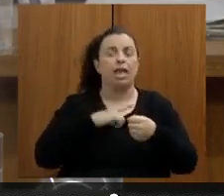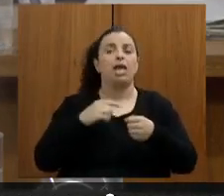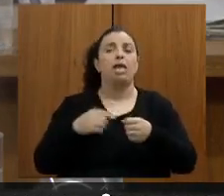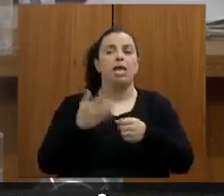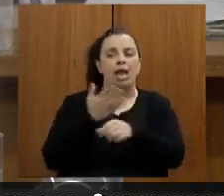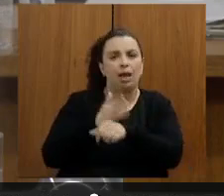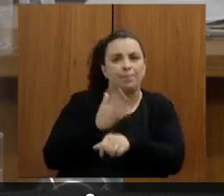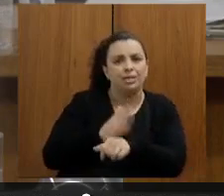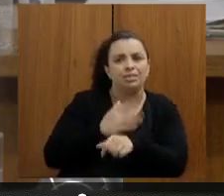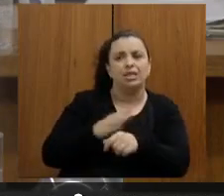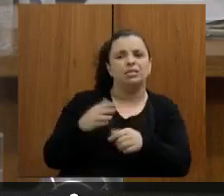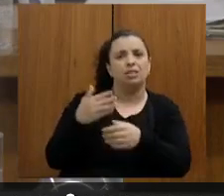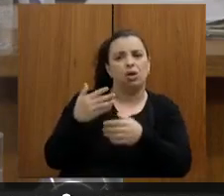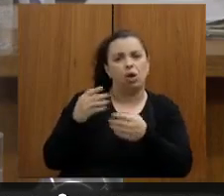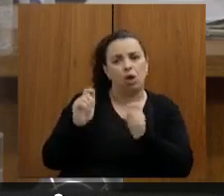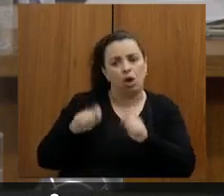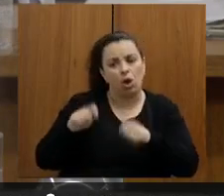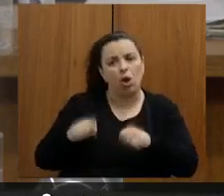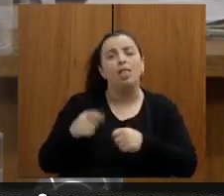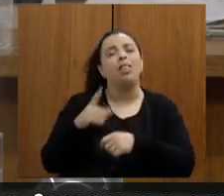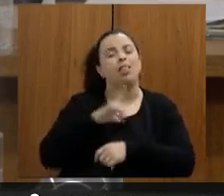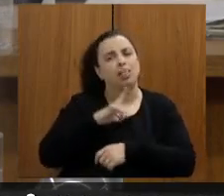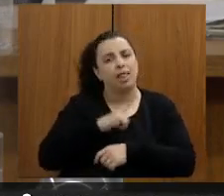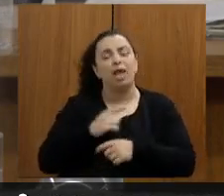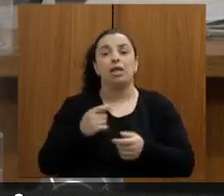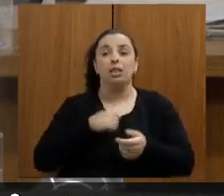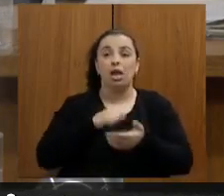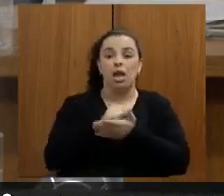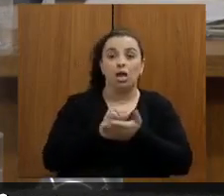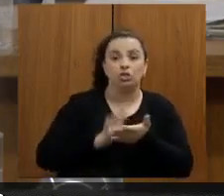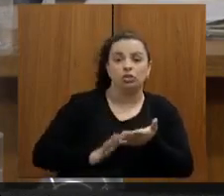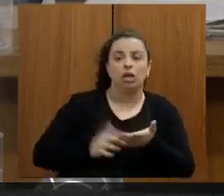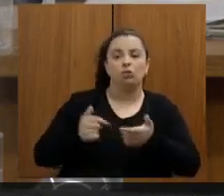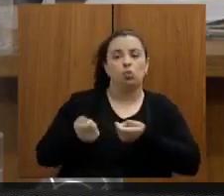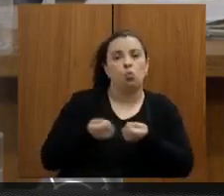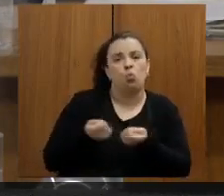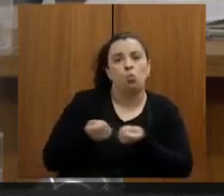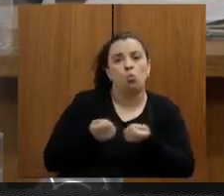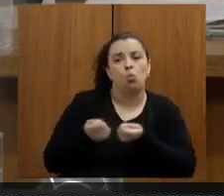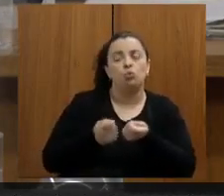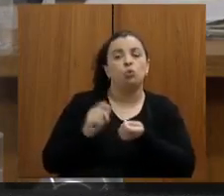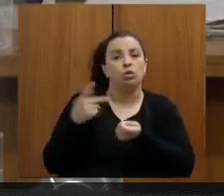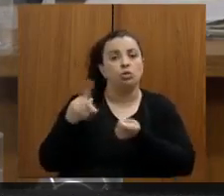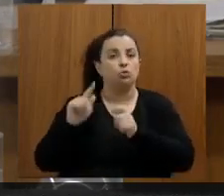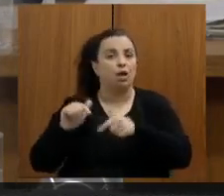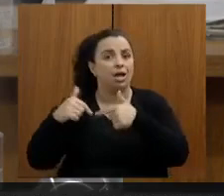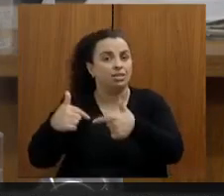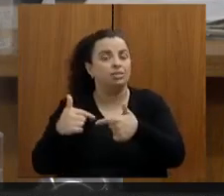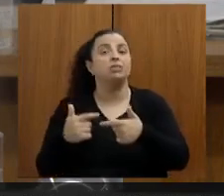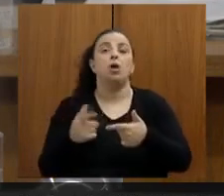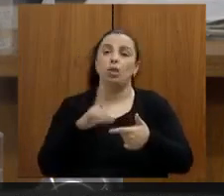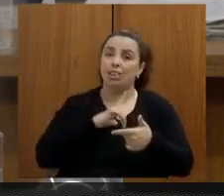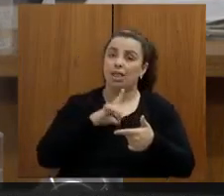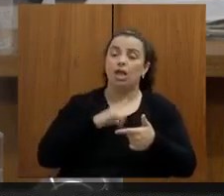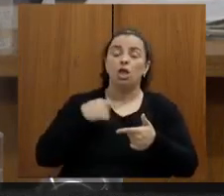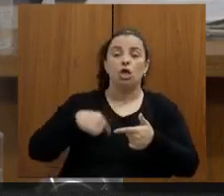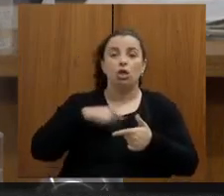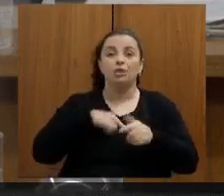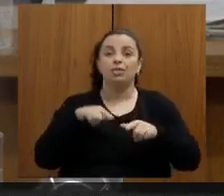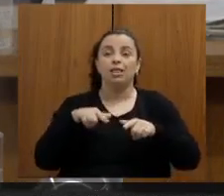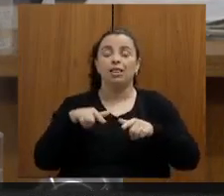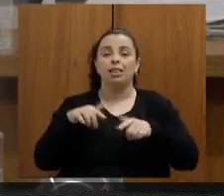existe uma atividade de coordenação e controle das atividades e nós estamos atuando de forma harmônica